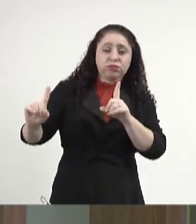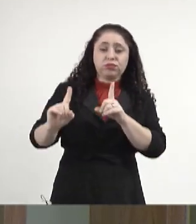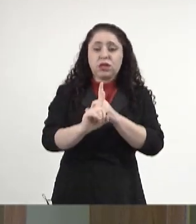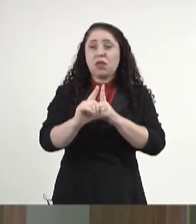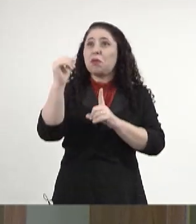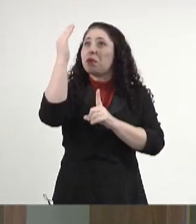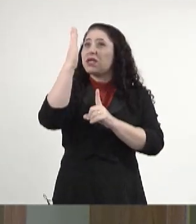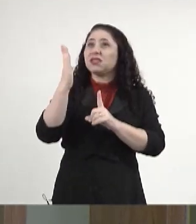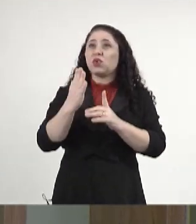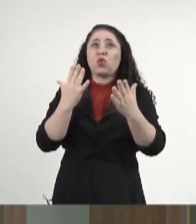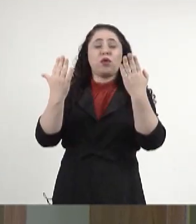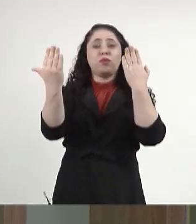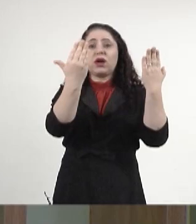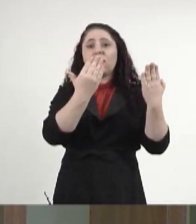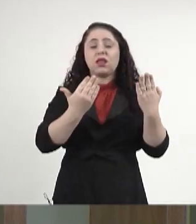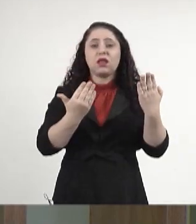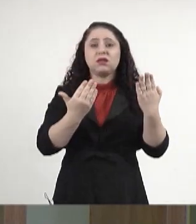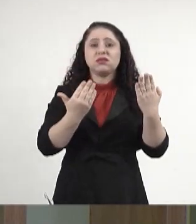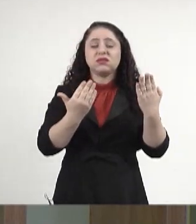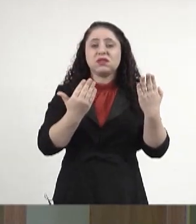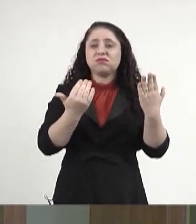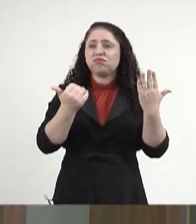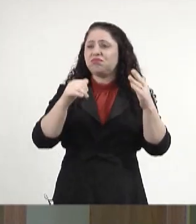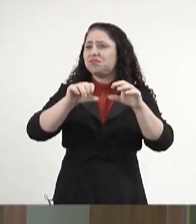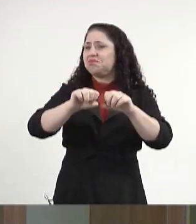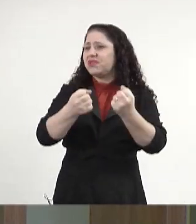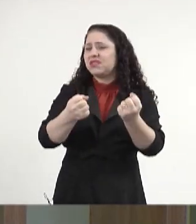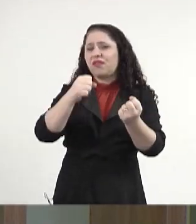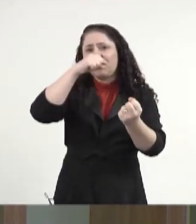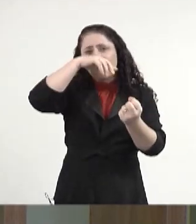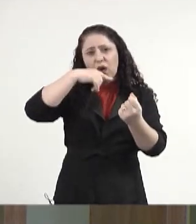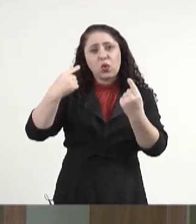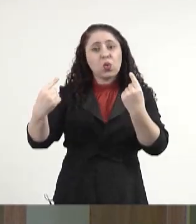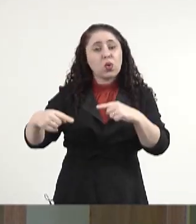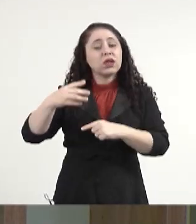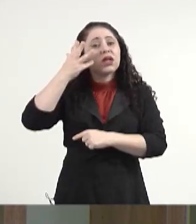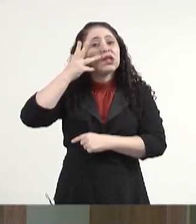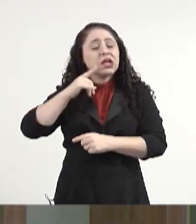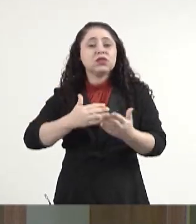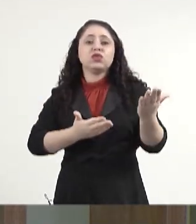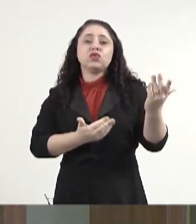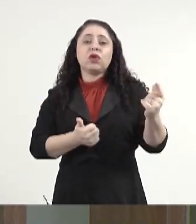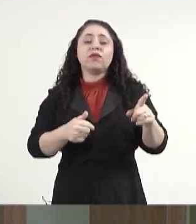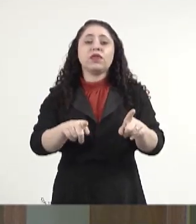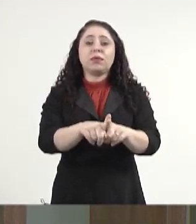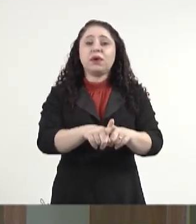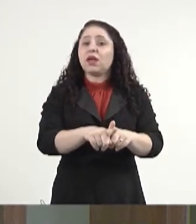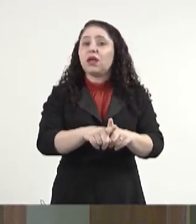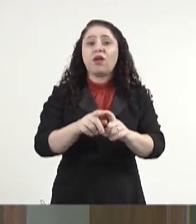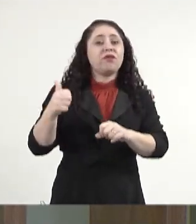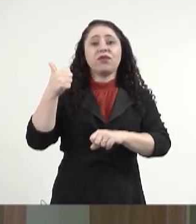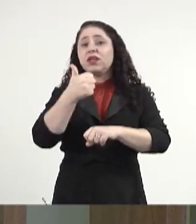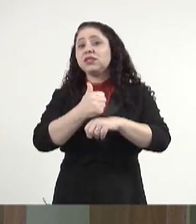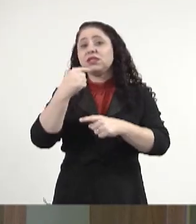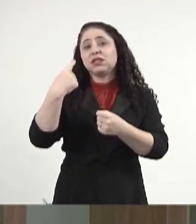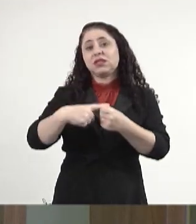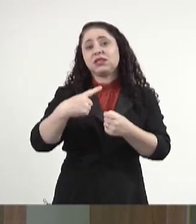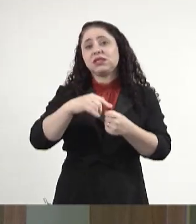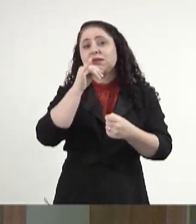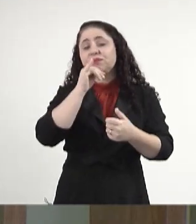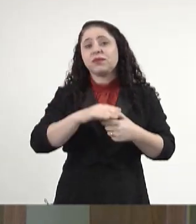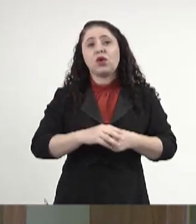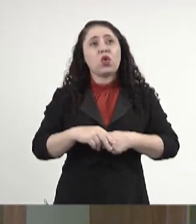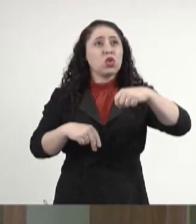no Brasil, infelizmente, nesse mapa negativo da violência contra crianças e adolescentes. Nós estamos à frente, por exemplo, de cidades